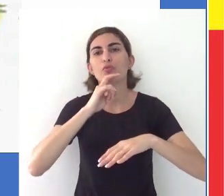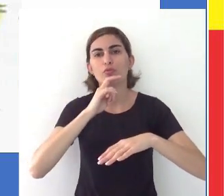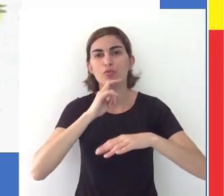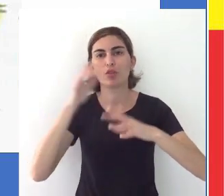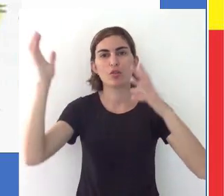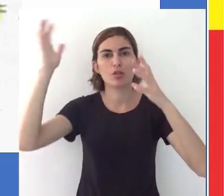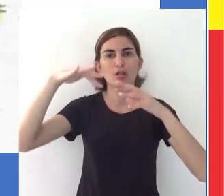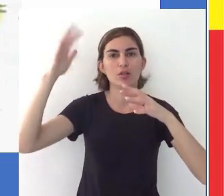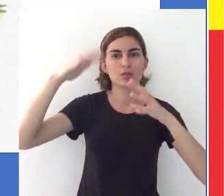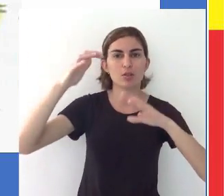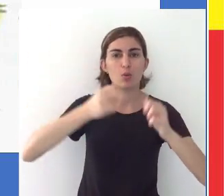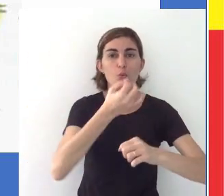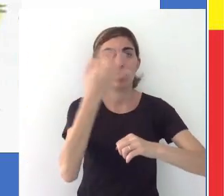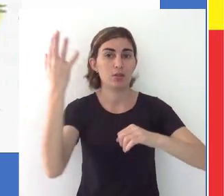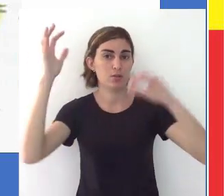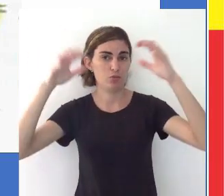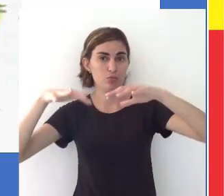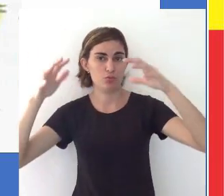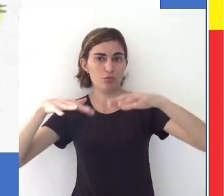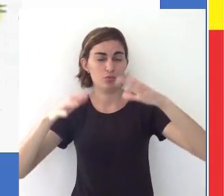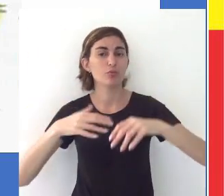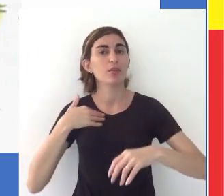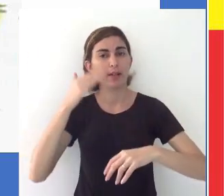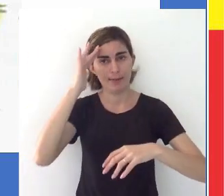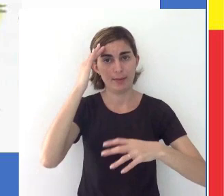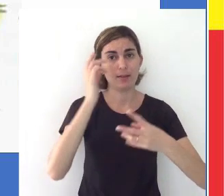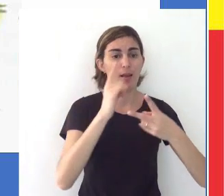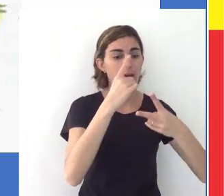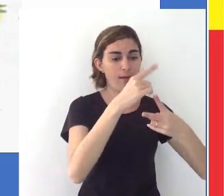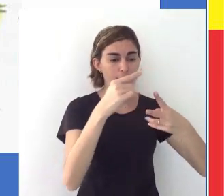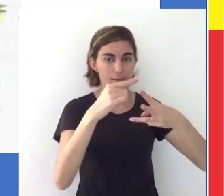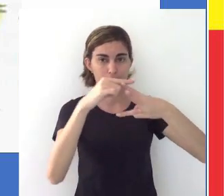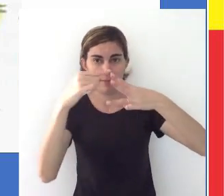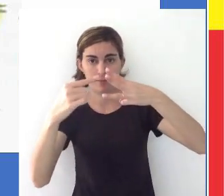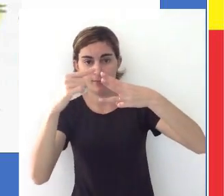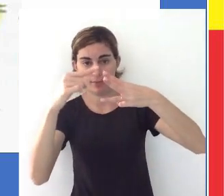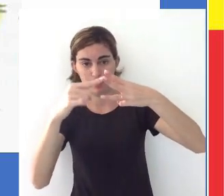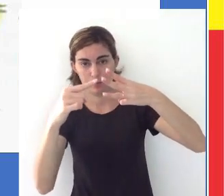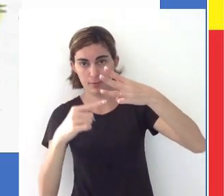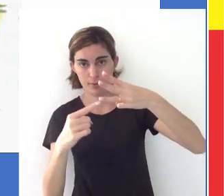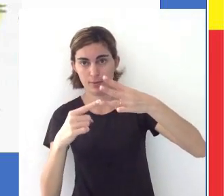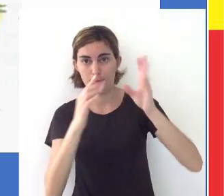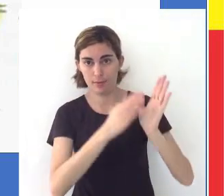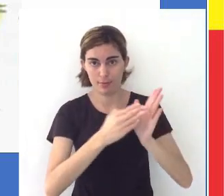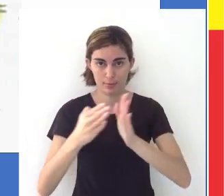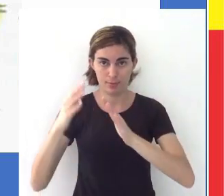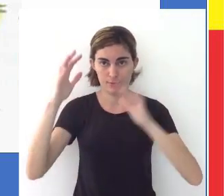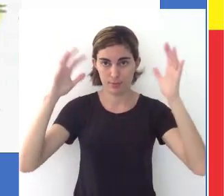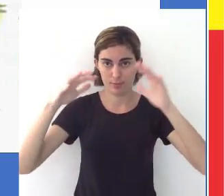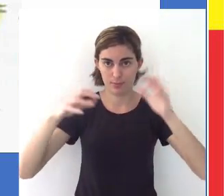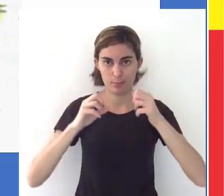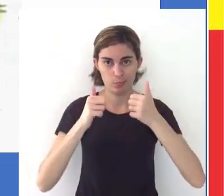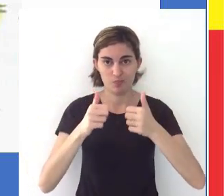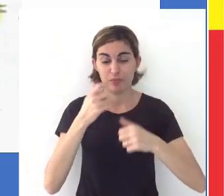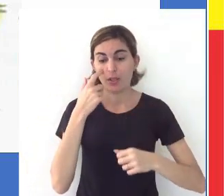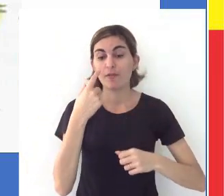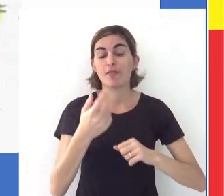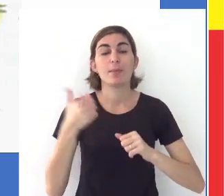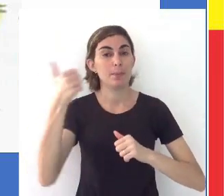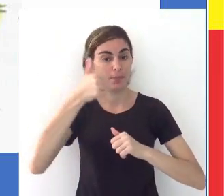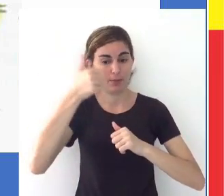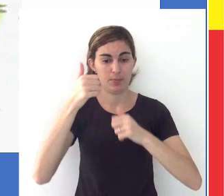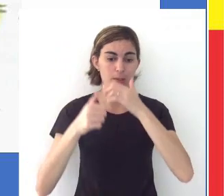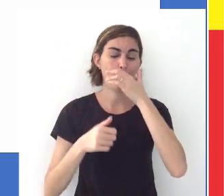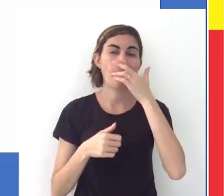se esfriando e trazendo uma quantidade de chuvas. Vamos entender cada etapa dessas chuvas. Ok, gente? Acompanhe a